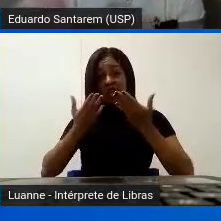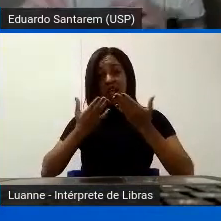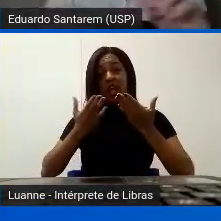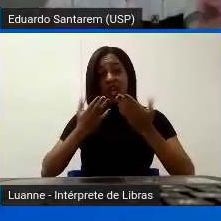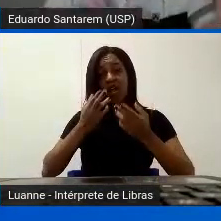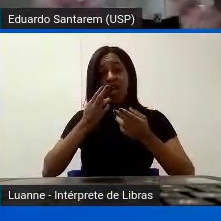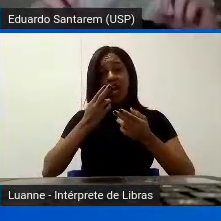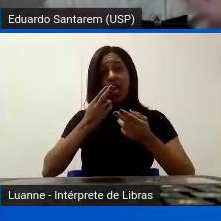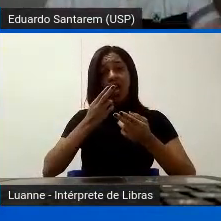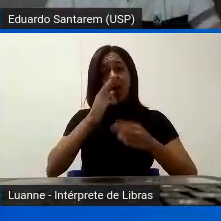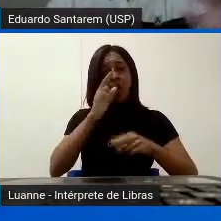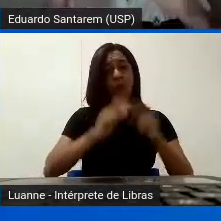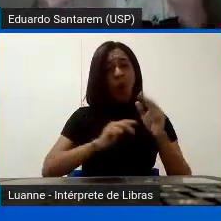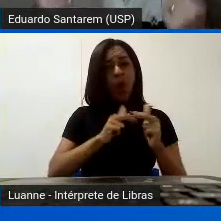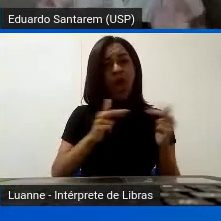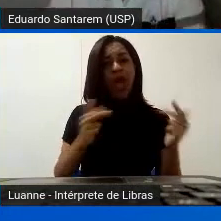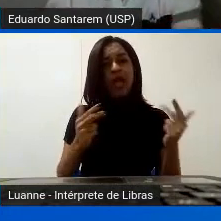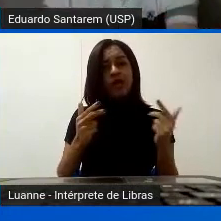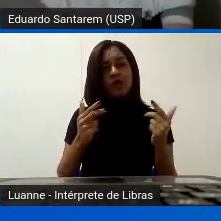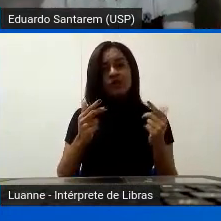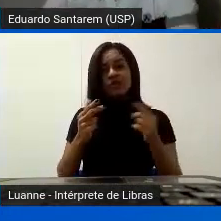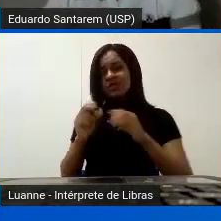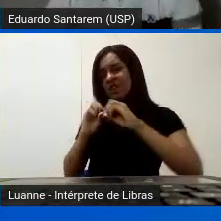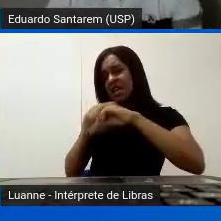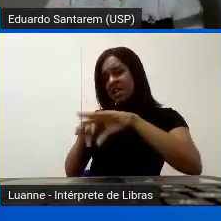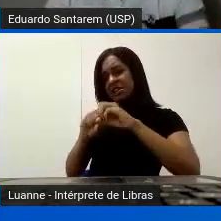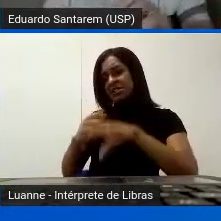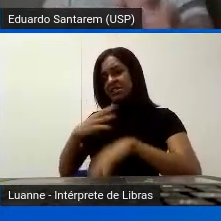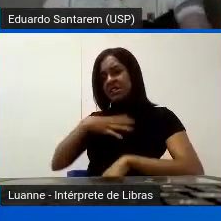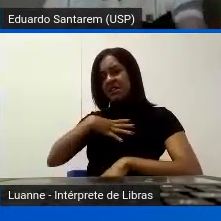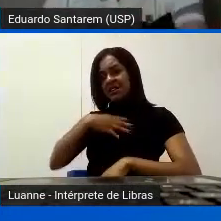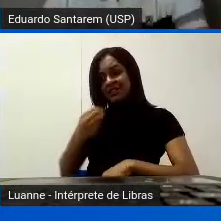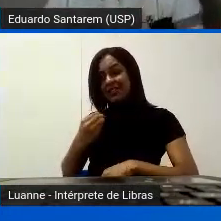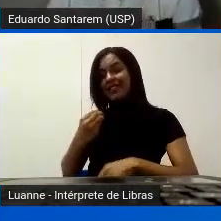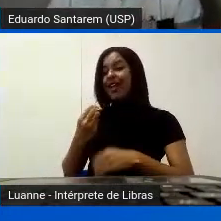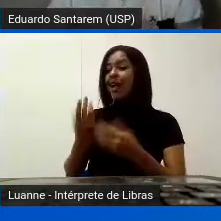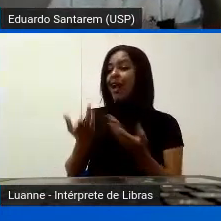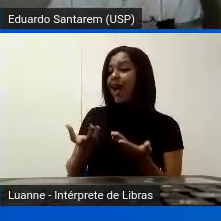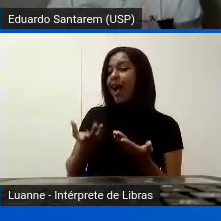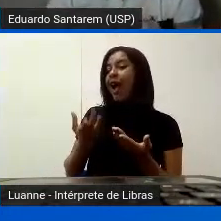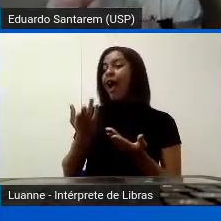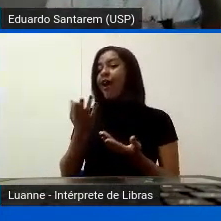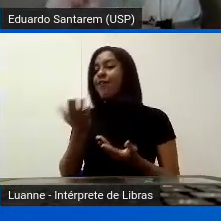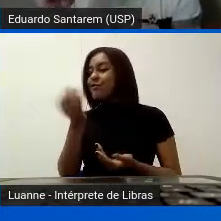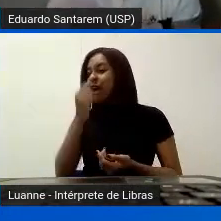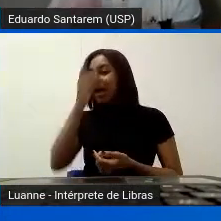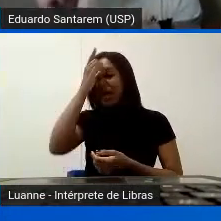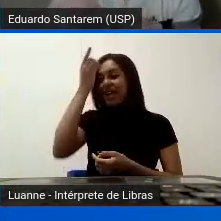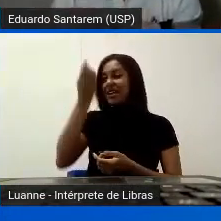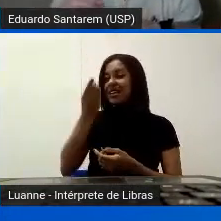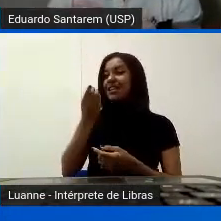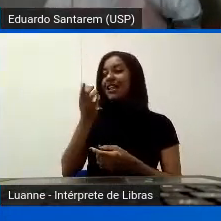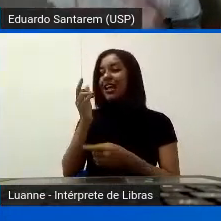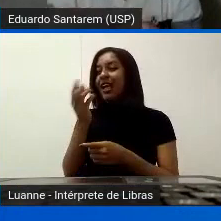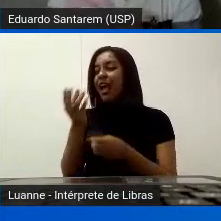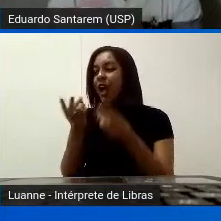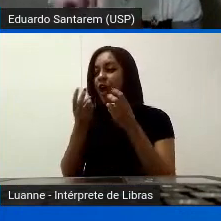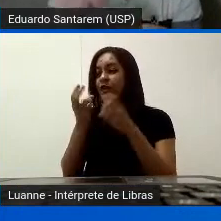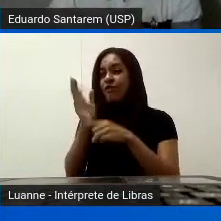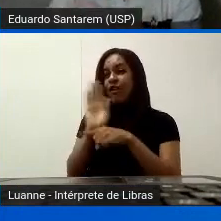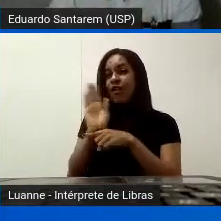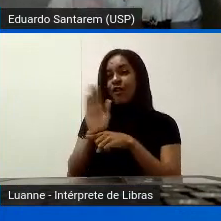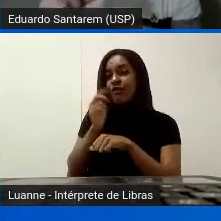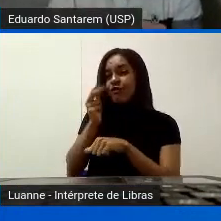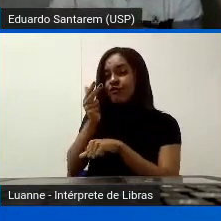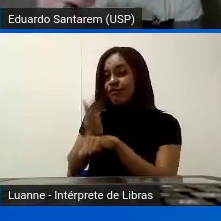um dos meus filhos a mostrar consigo entender que tal a gente ver esse vídeozinho aqui ver essa essa aplicação como que isso aqui tá funcionando é um vídeo